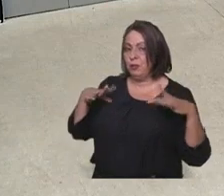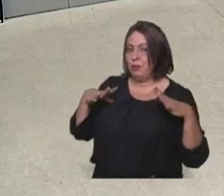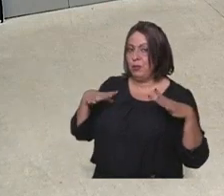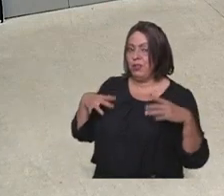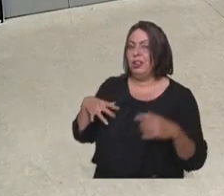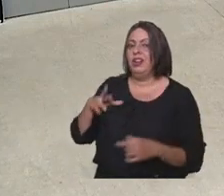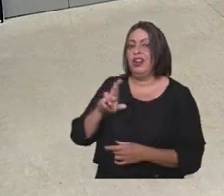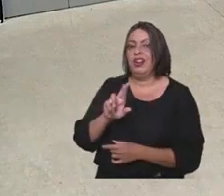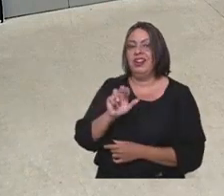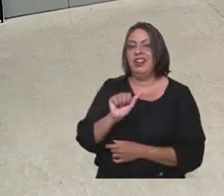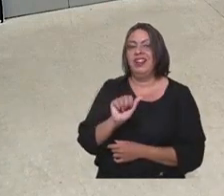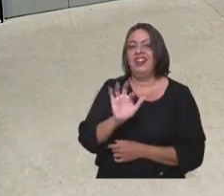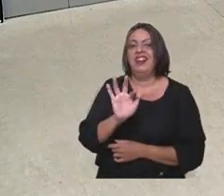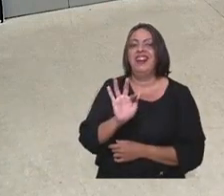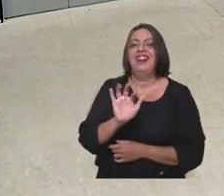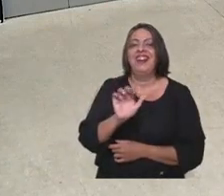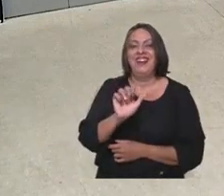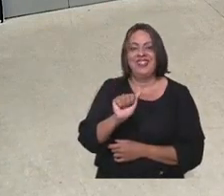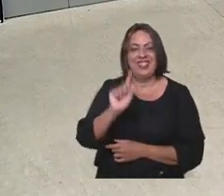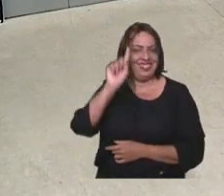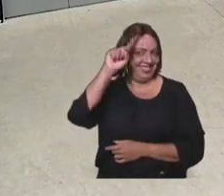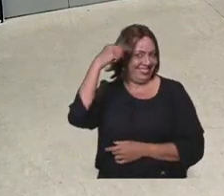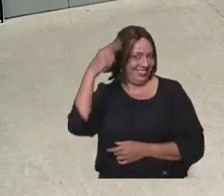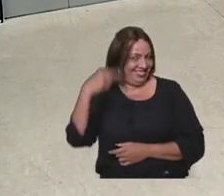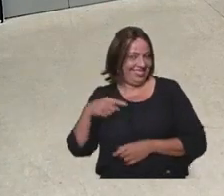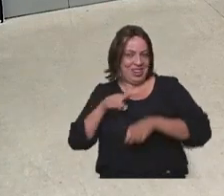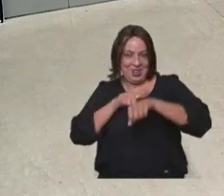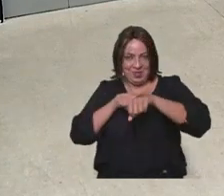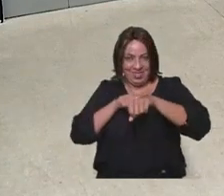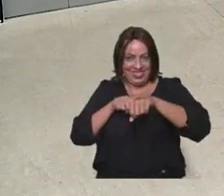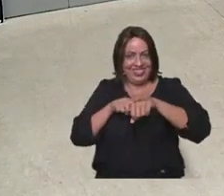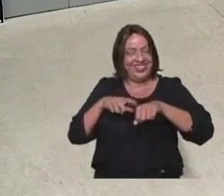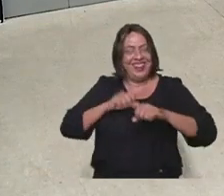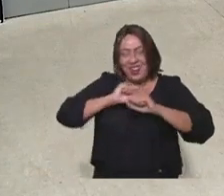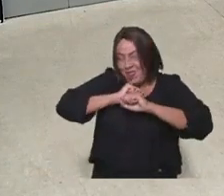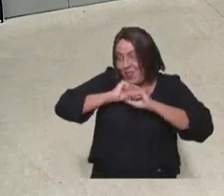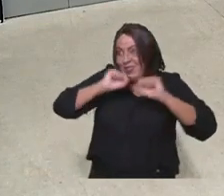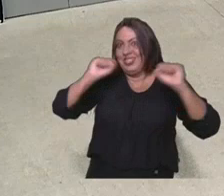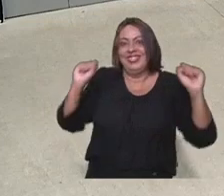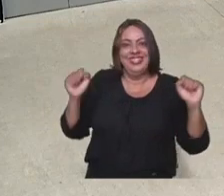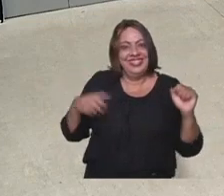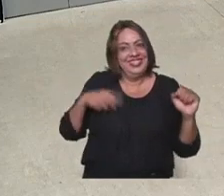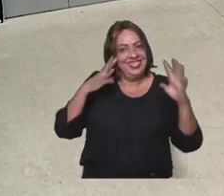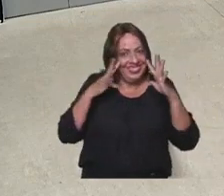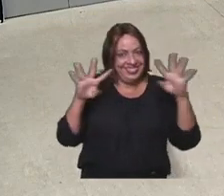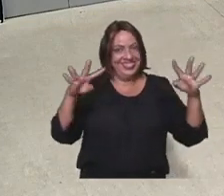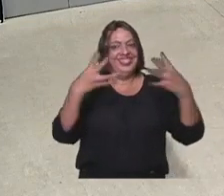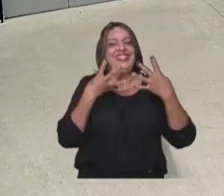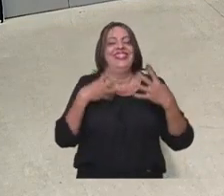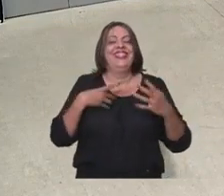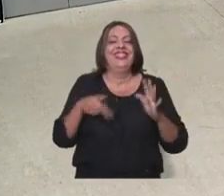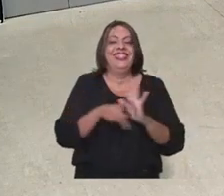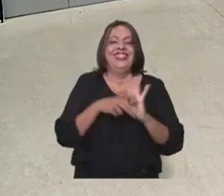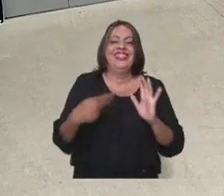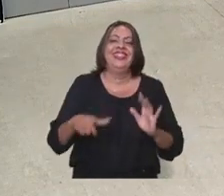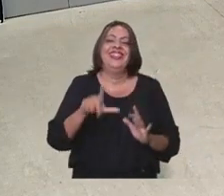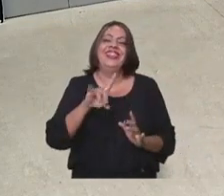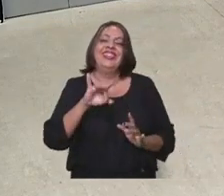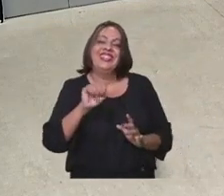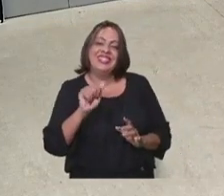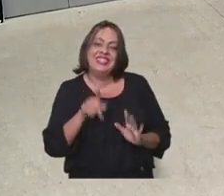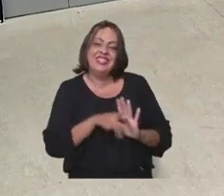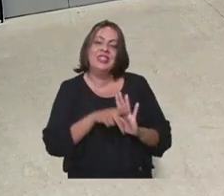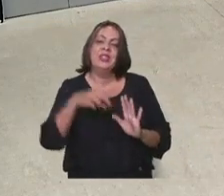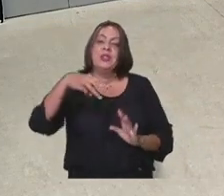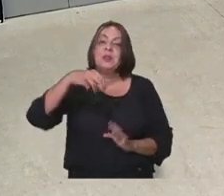a Rafinha. Rafinha, você acordou cedo pra nos assistir? Um beijo pra você. Lídia Santos pedindo um beijo pra